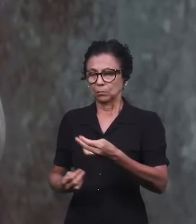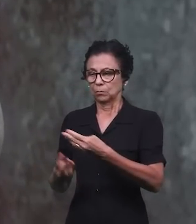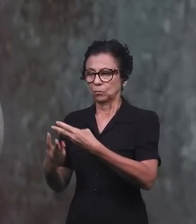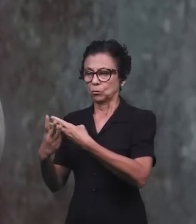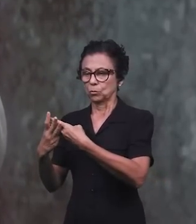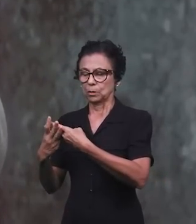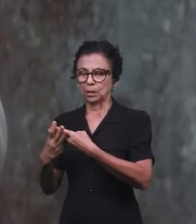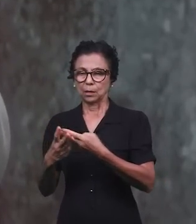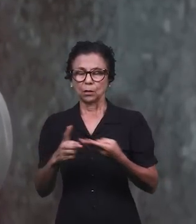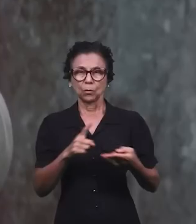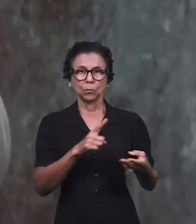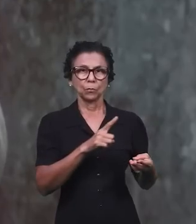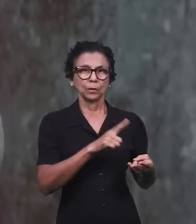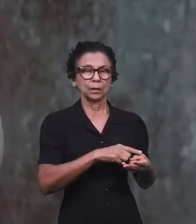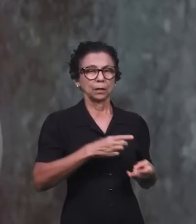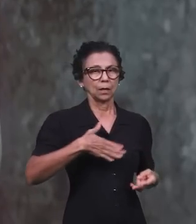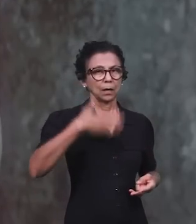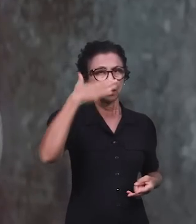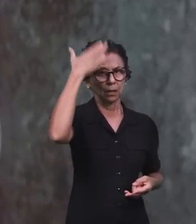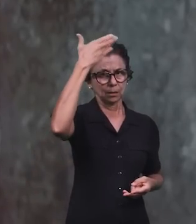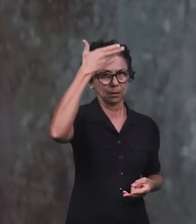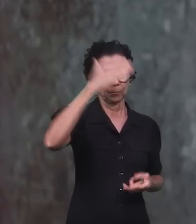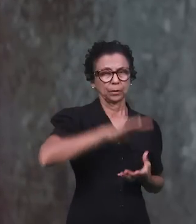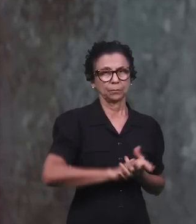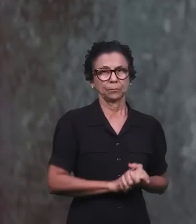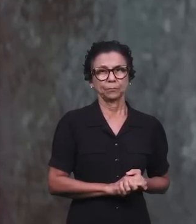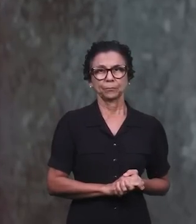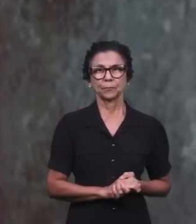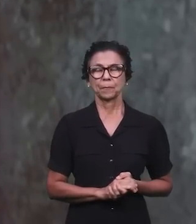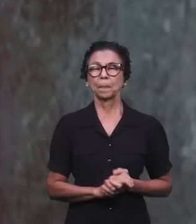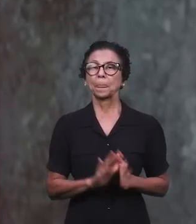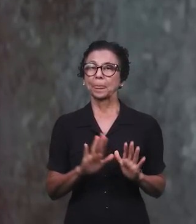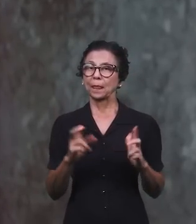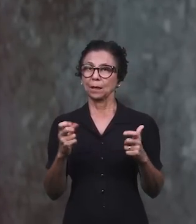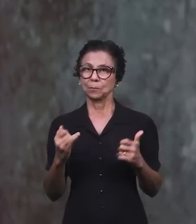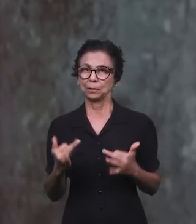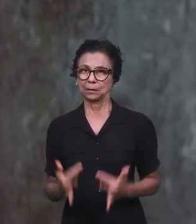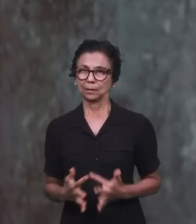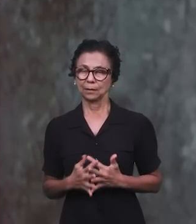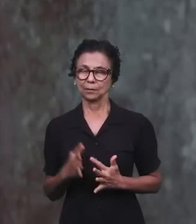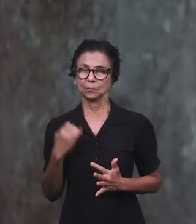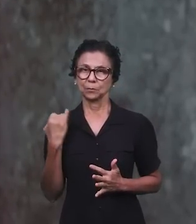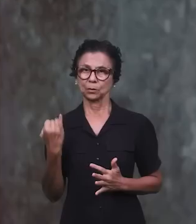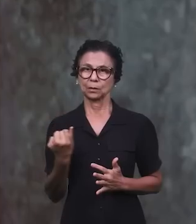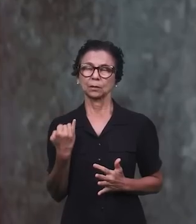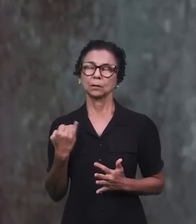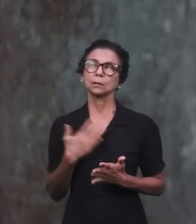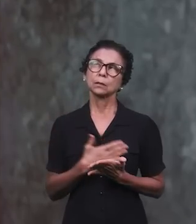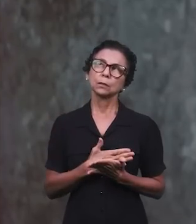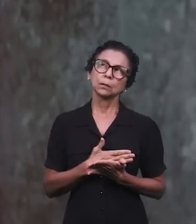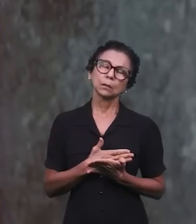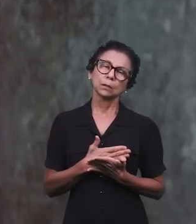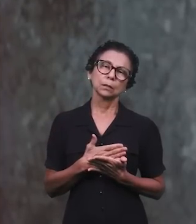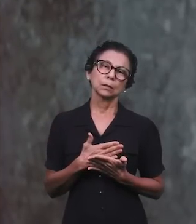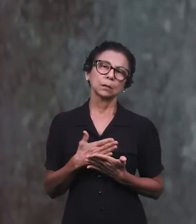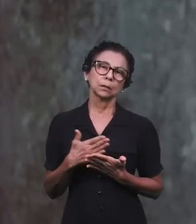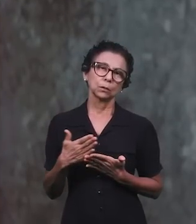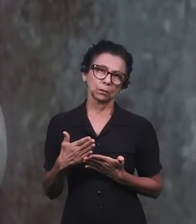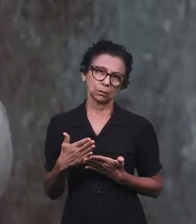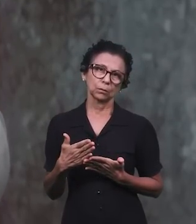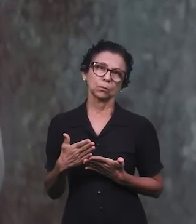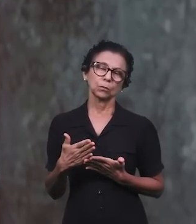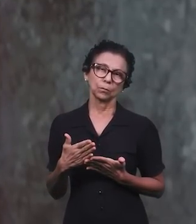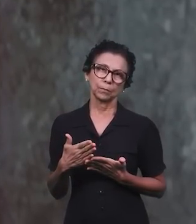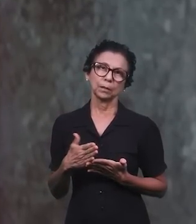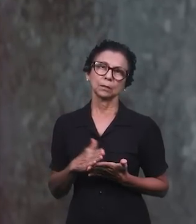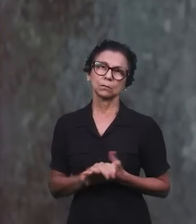Estado árabe, né, árabe-palestino. É bom que se diga que, desde o início, a maioria